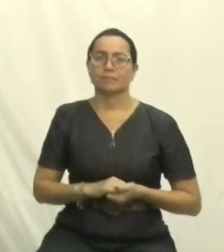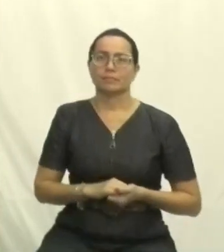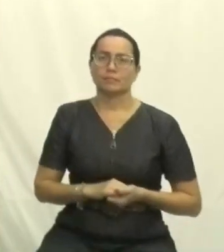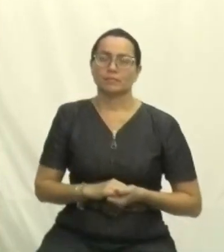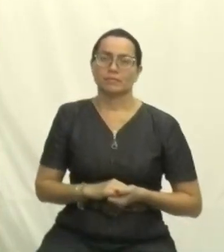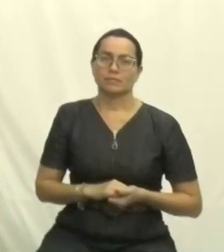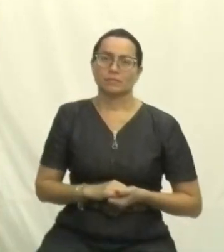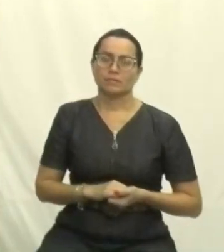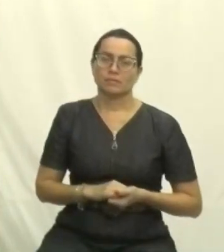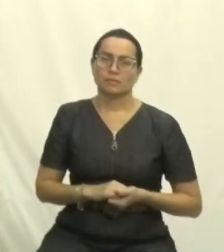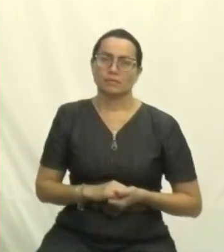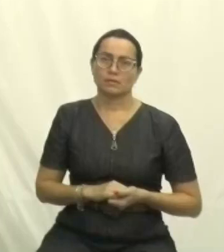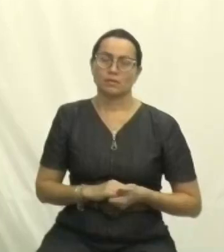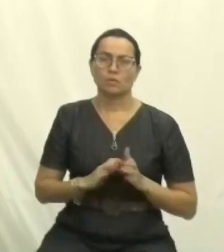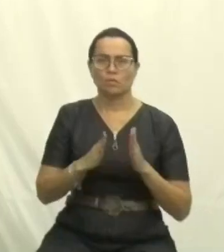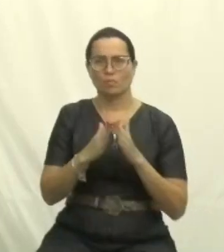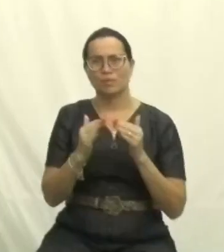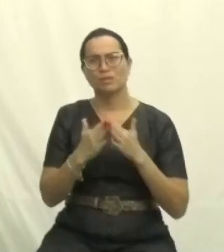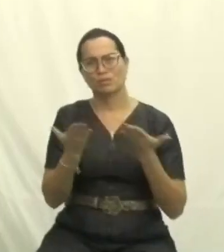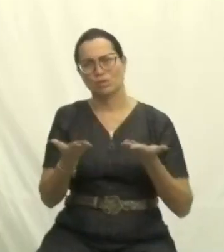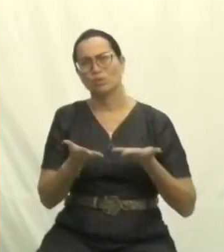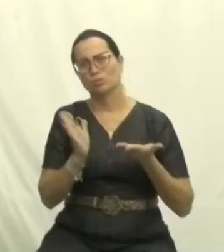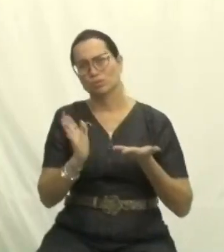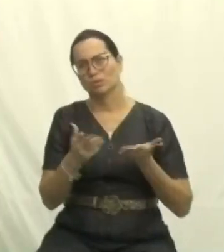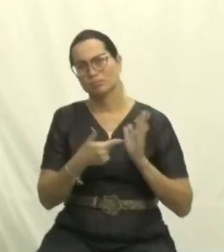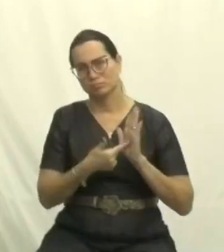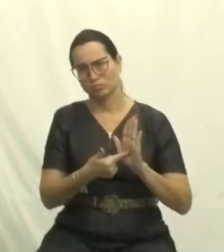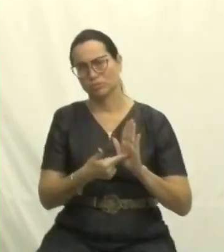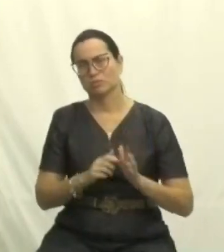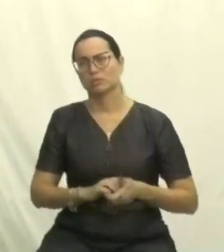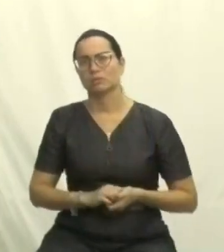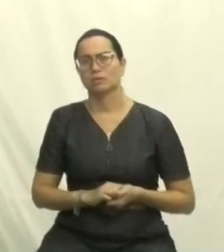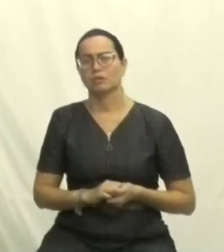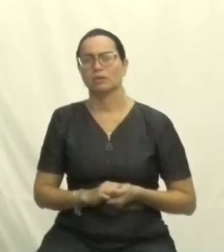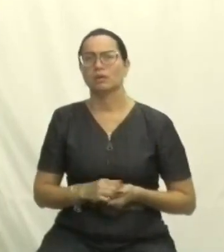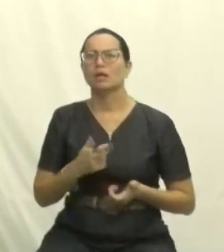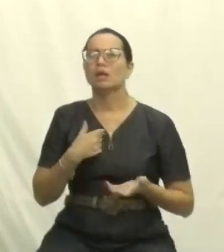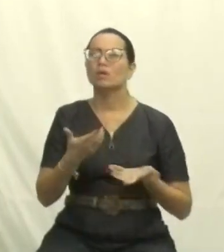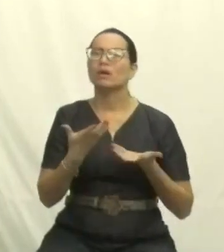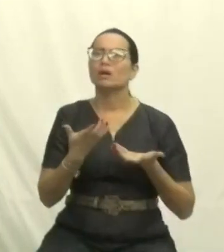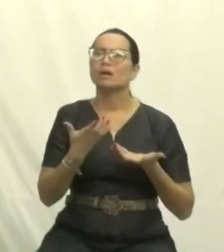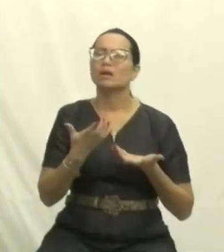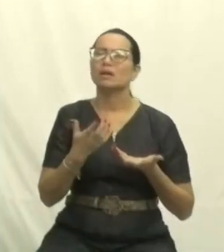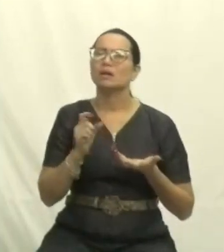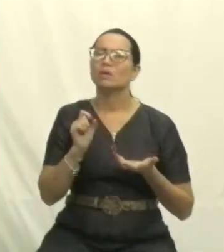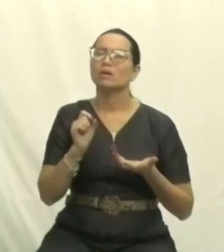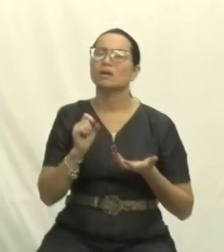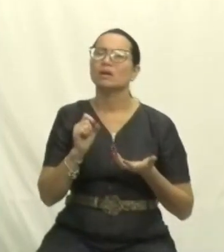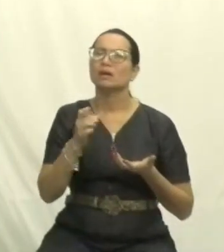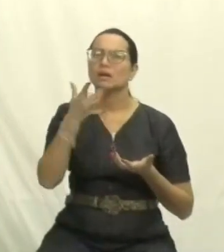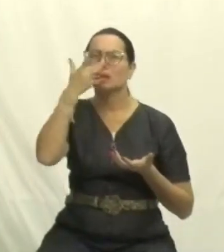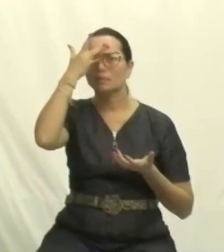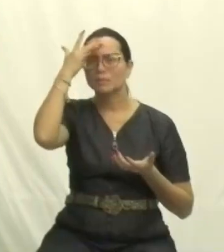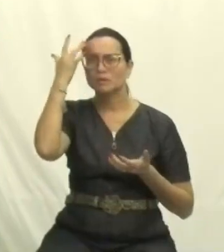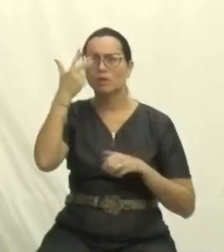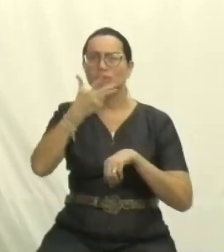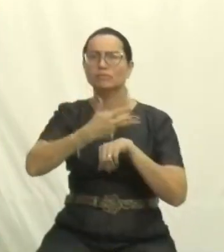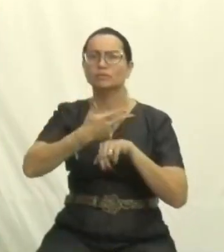aí no requerimento. Eu até gostaria que a técnica exibisse o